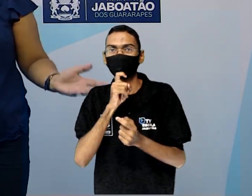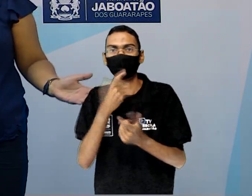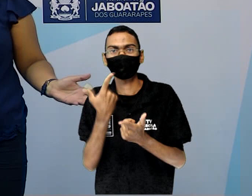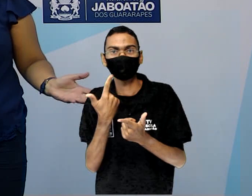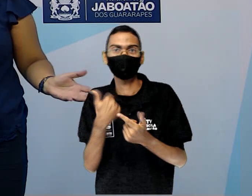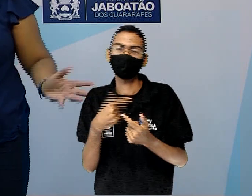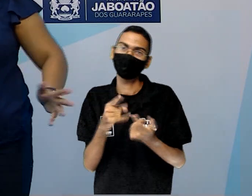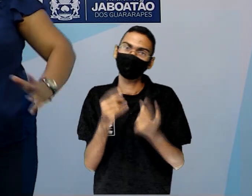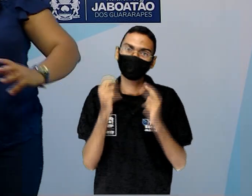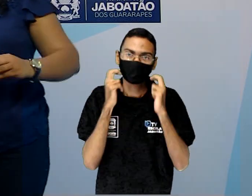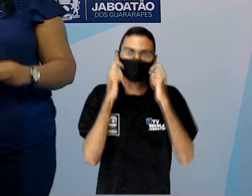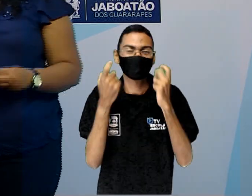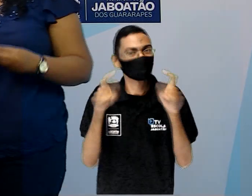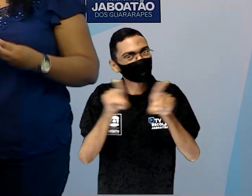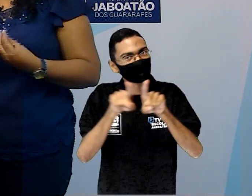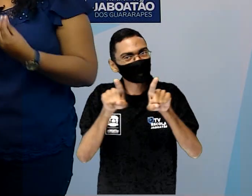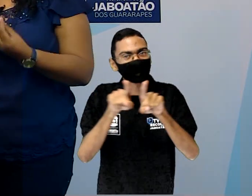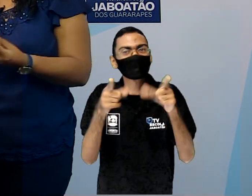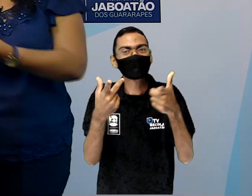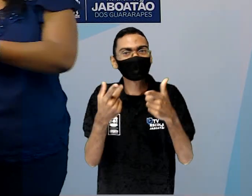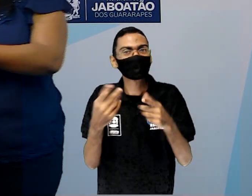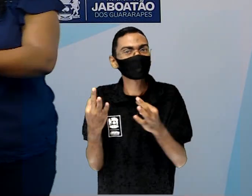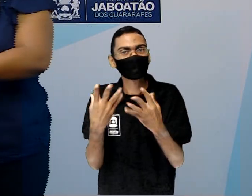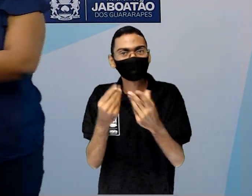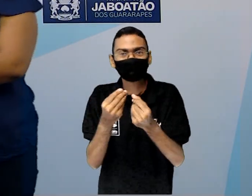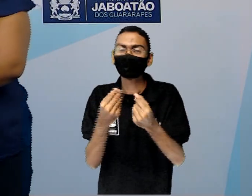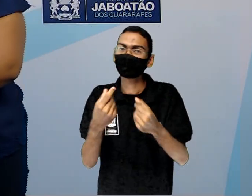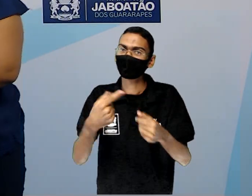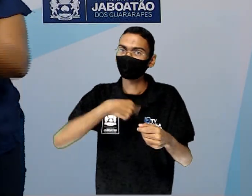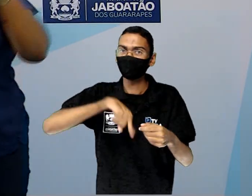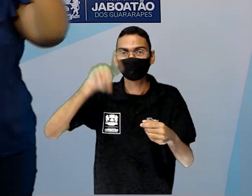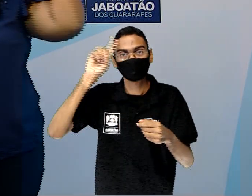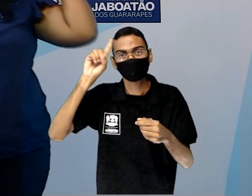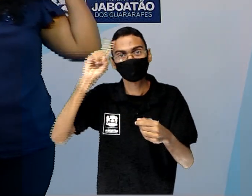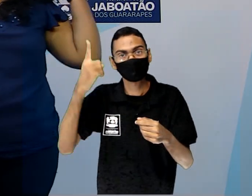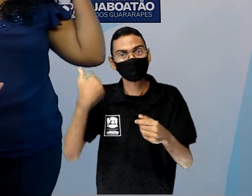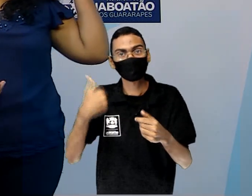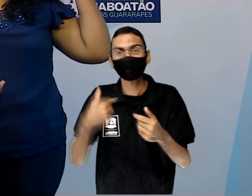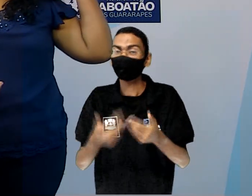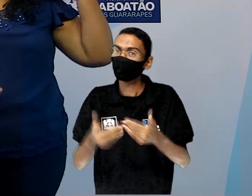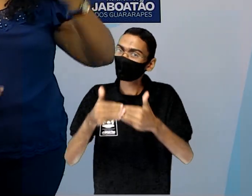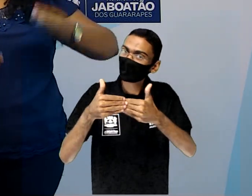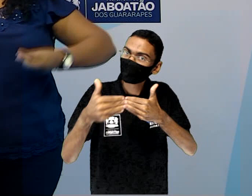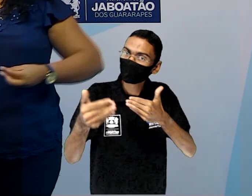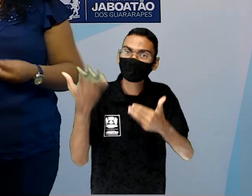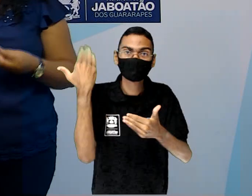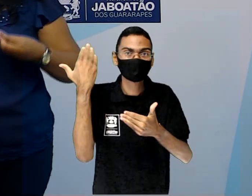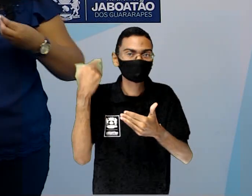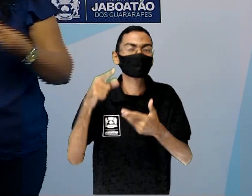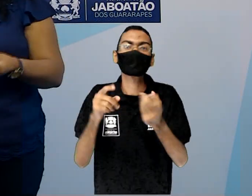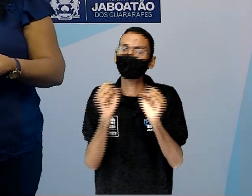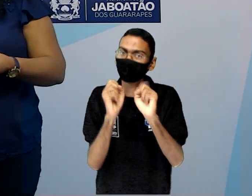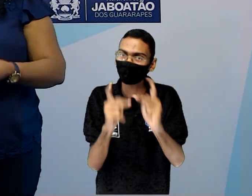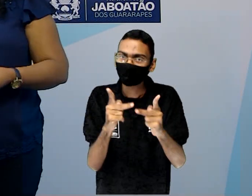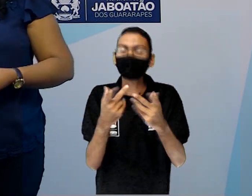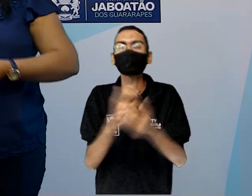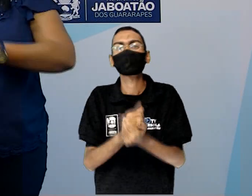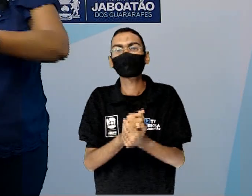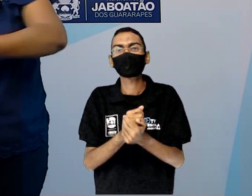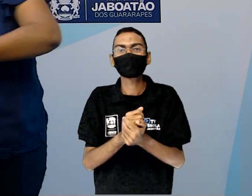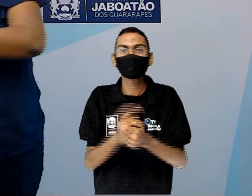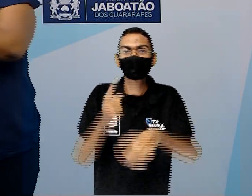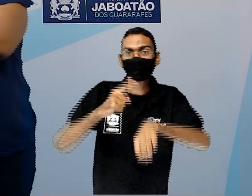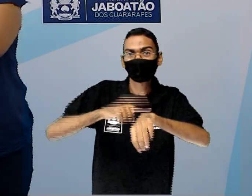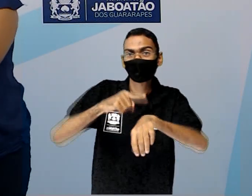passando vergonha também, né? Então, tudo isso faz parte do nosso dia a dia desde lá da pré-história. De acordo com o tempo,